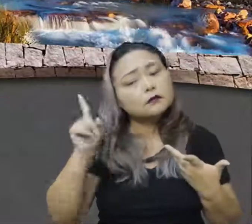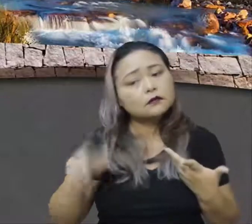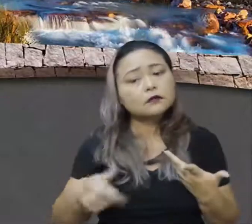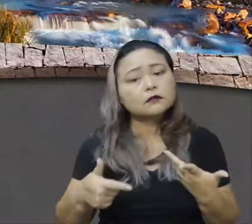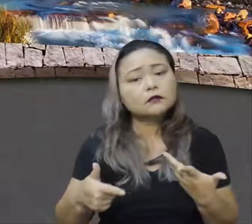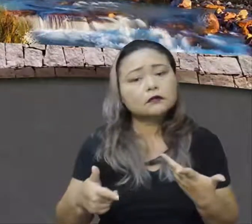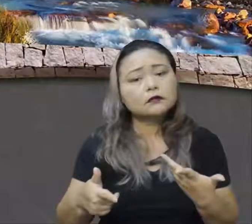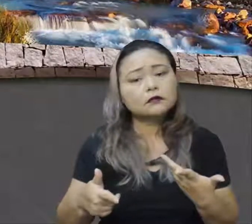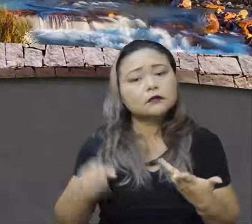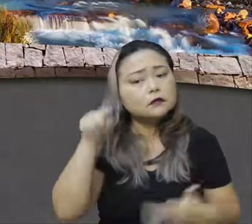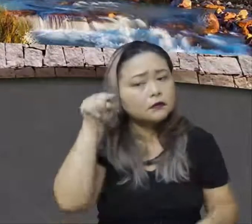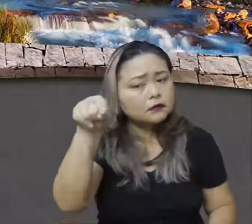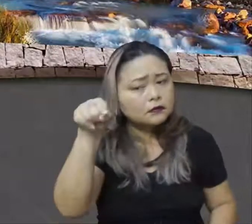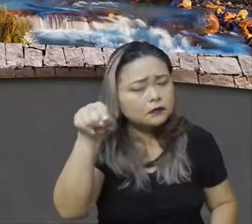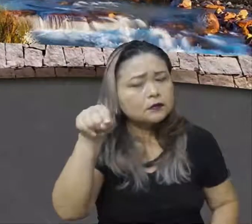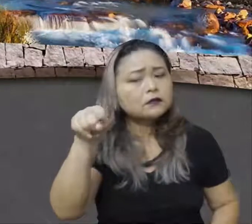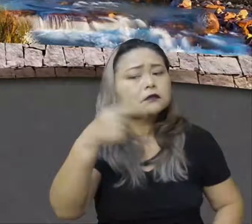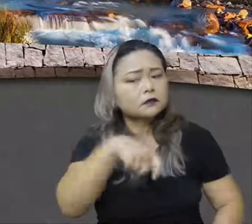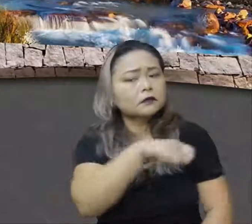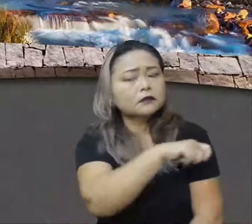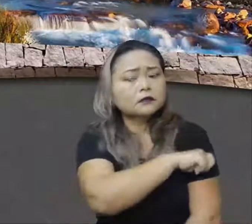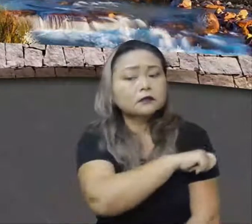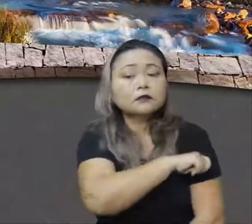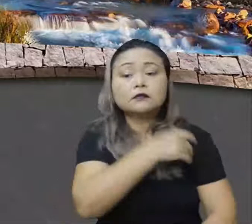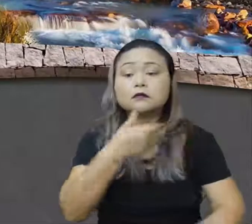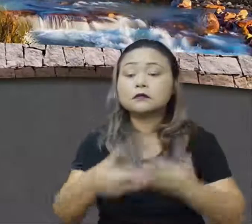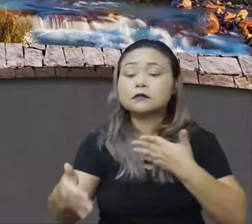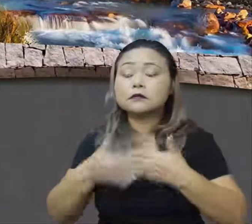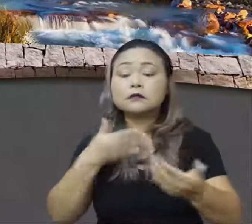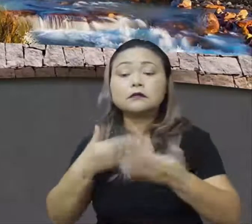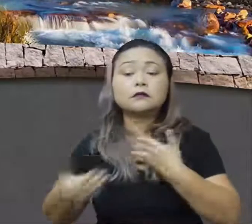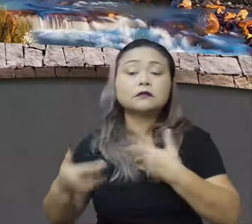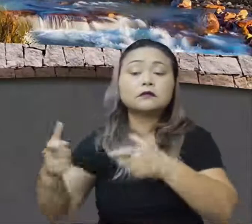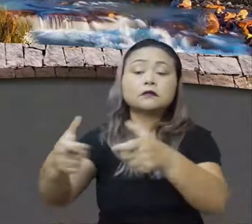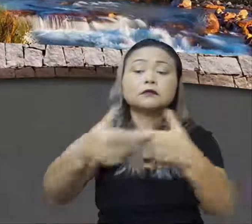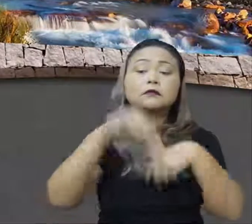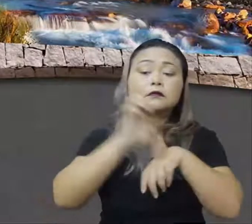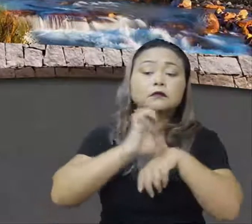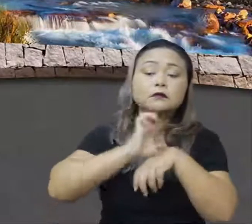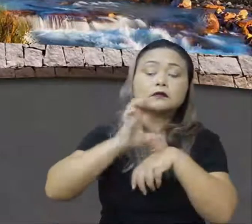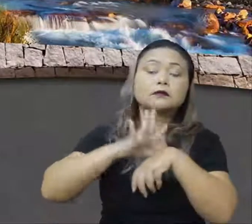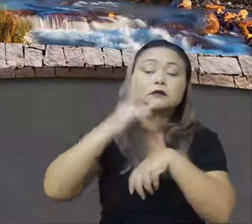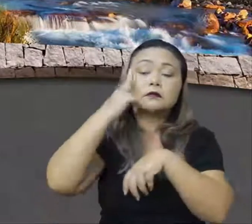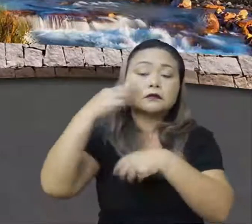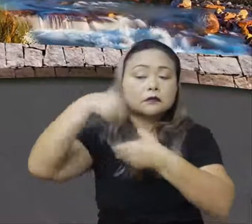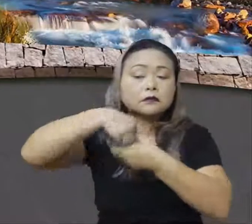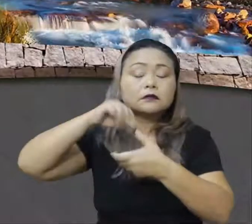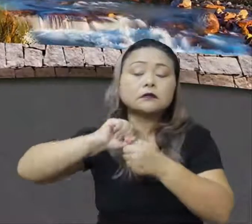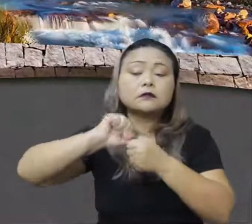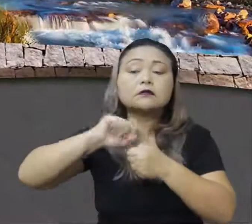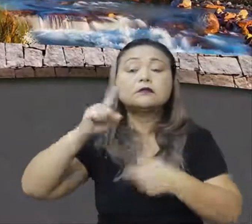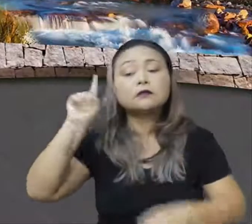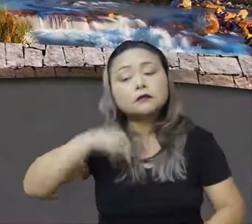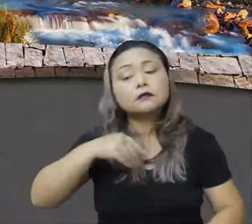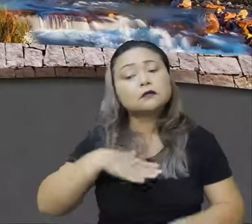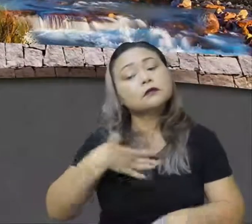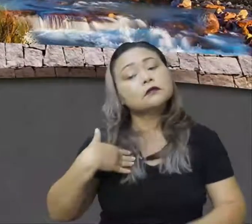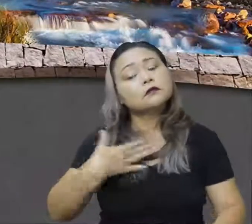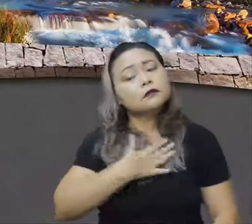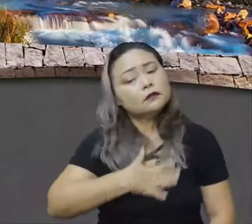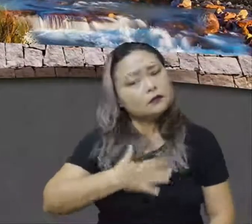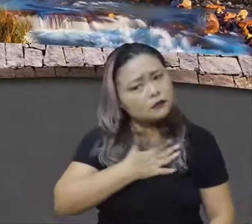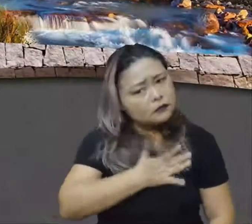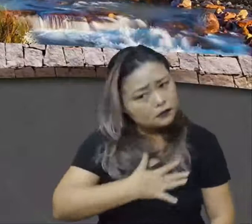Inclusive, você, querido aluno, em qualquer lugar do estado de Rondônia, a gente tem o prazer de ser o professor de vocês,